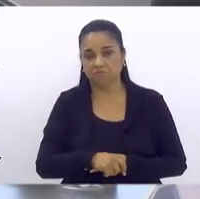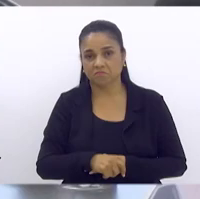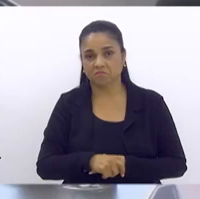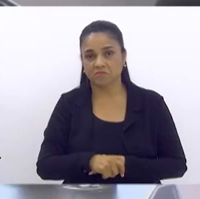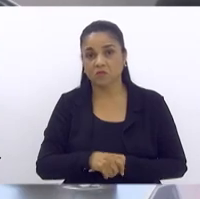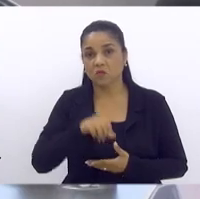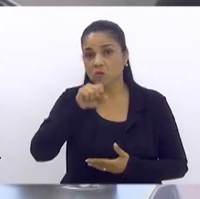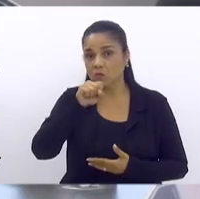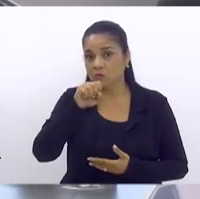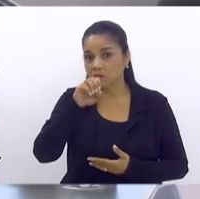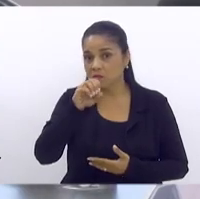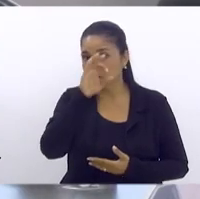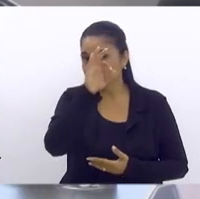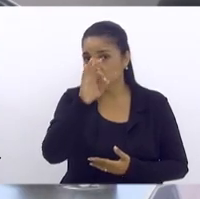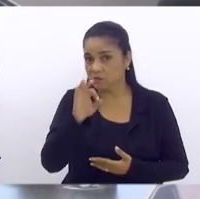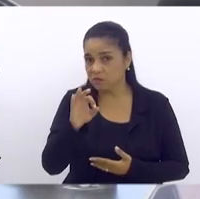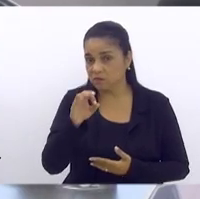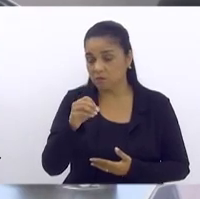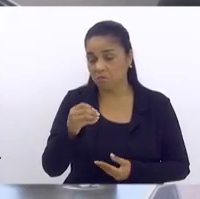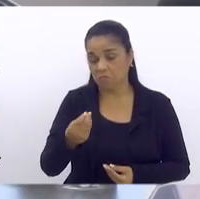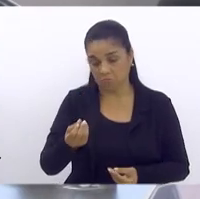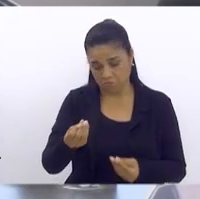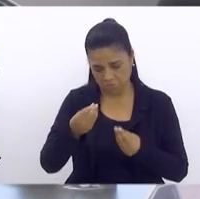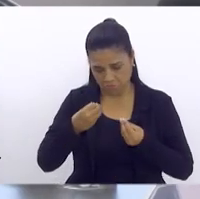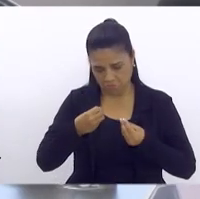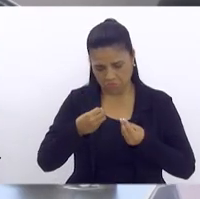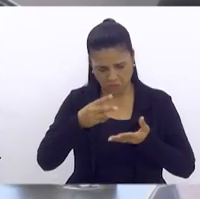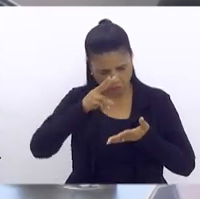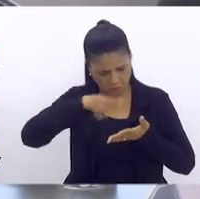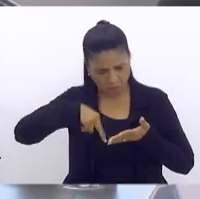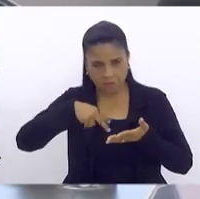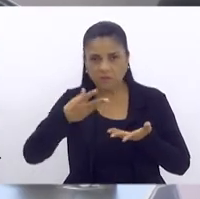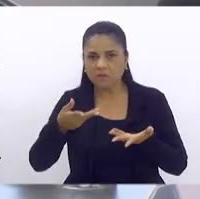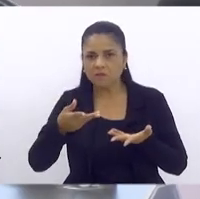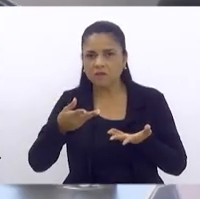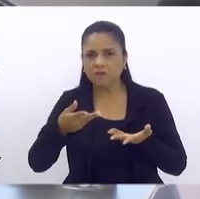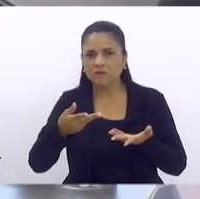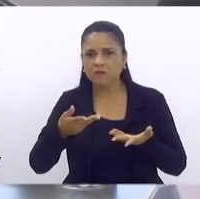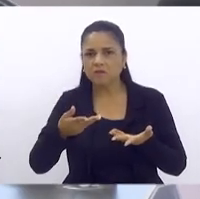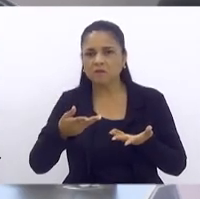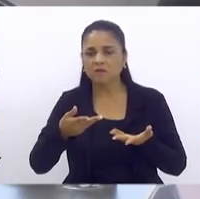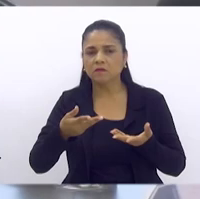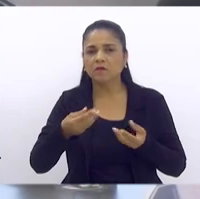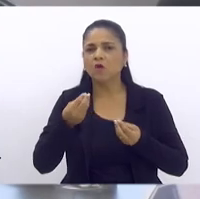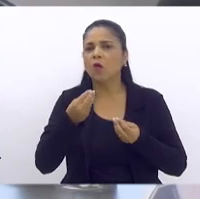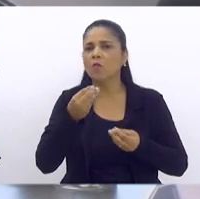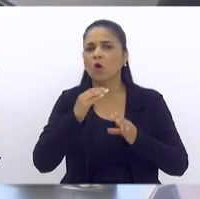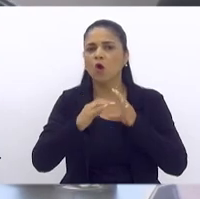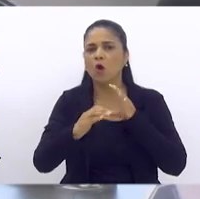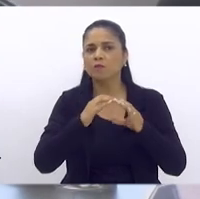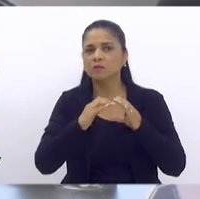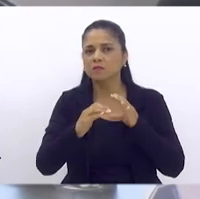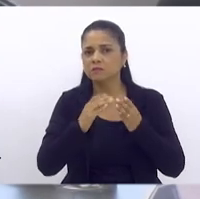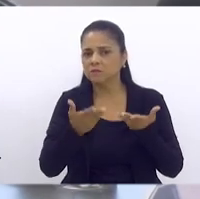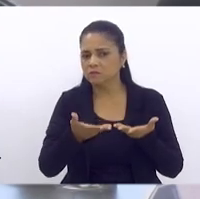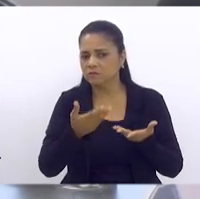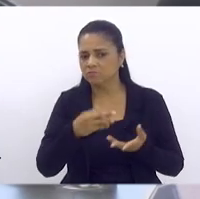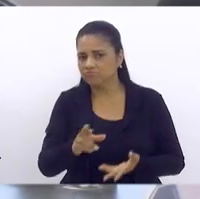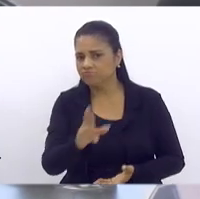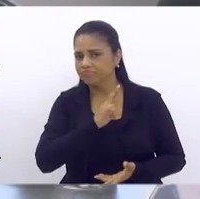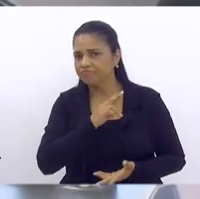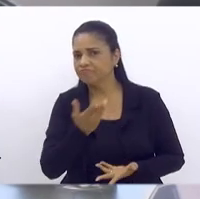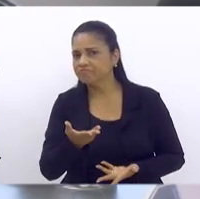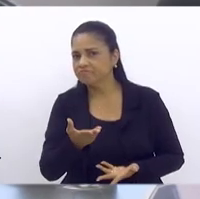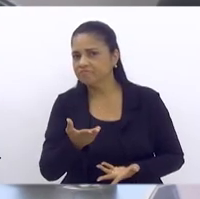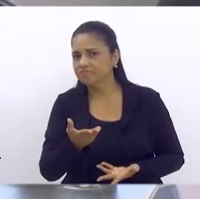80% foi o número que foi me dado. Esse retorno de comunicação vai ficar muito difícil. Aí